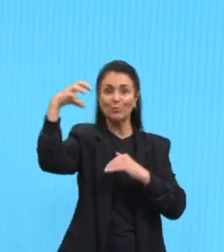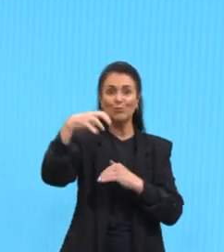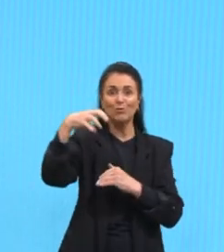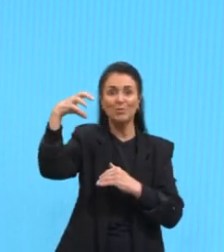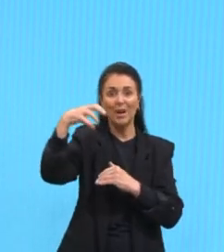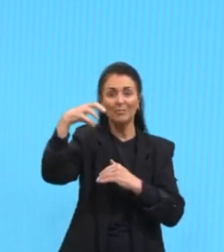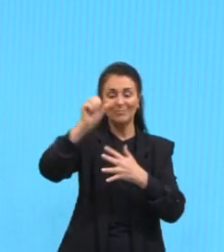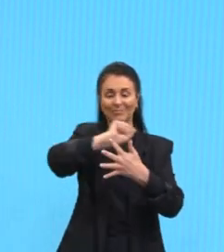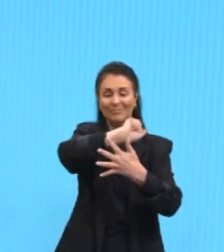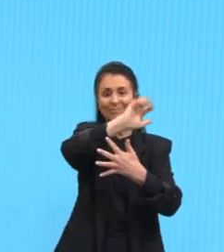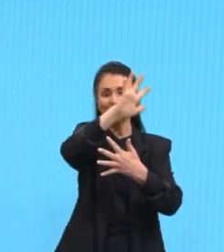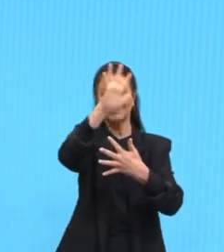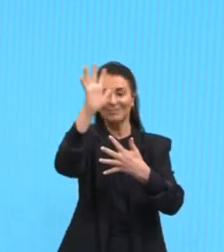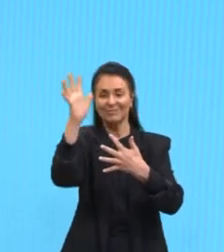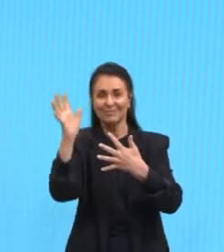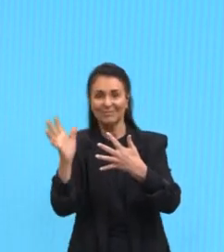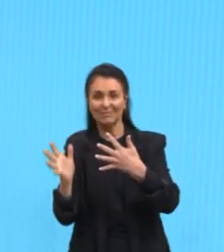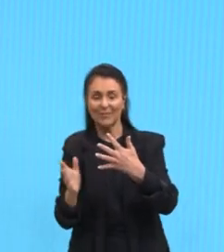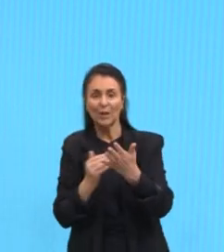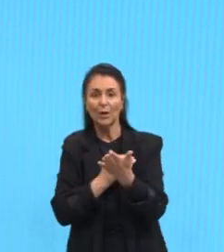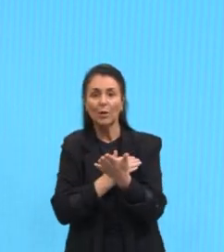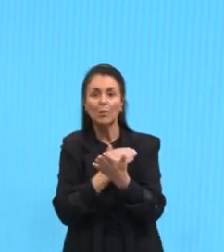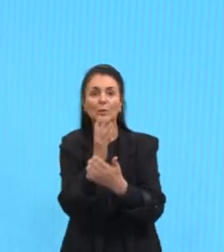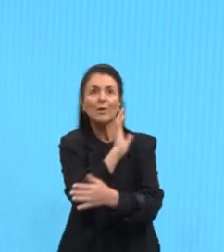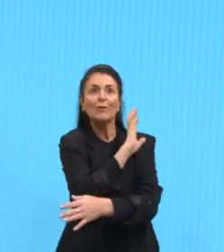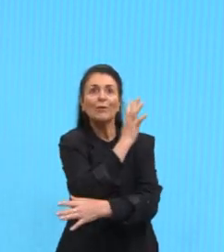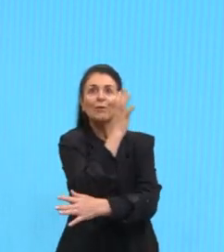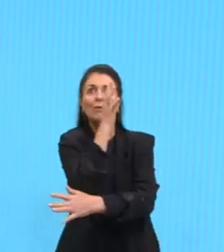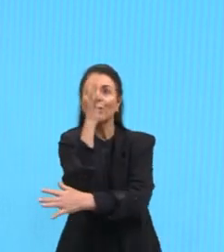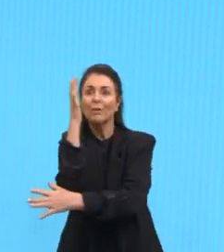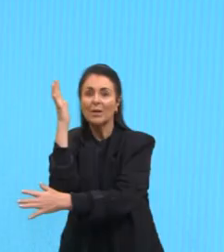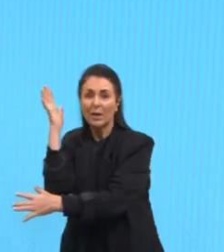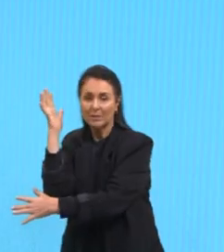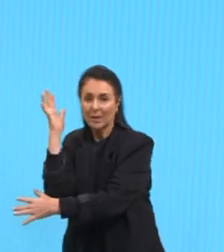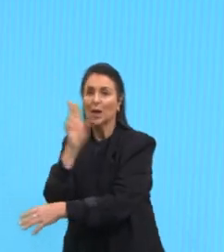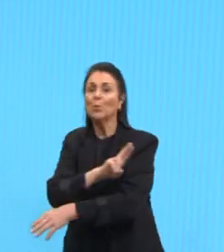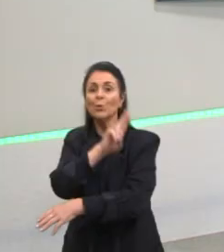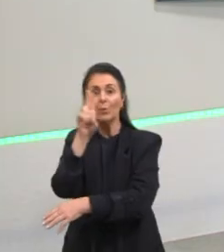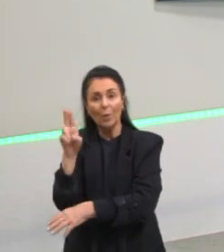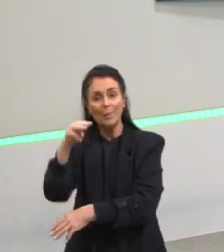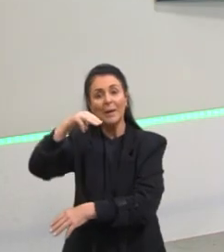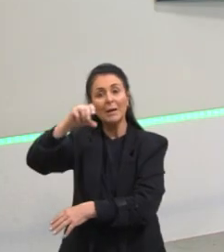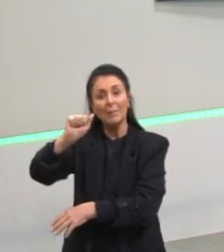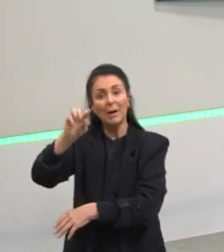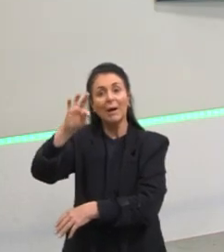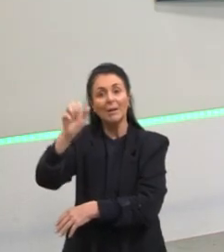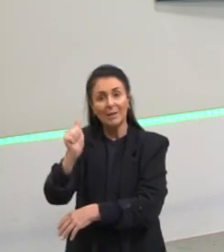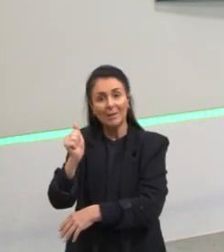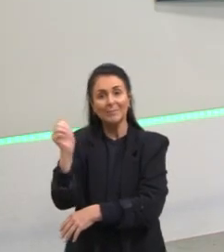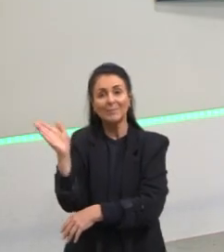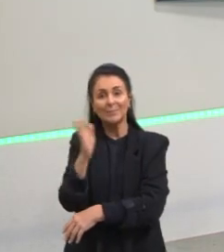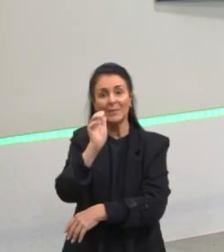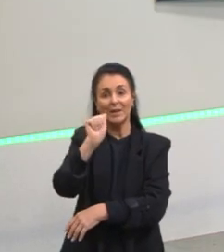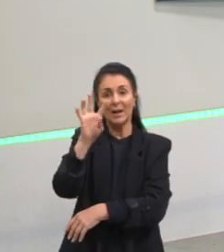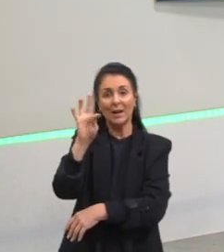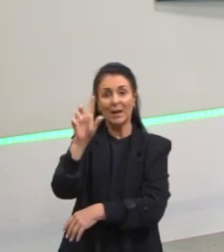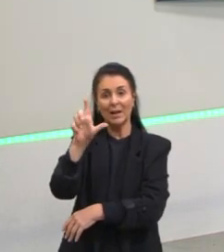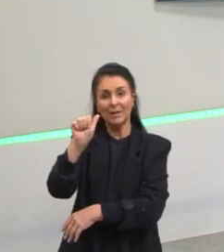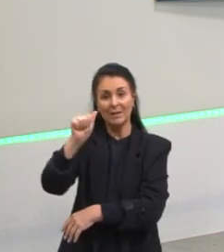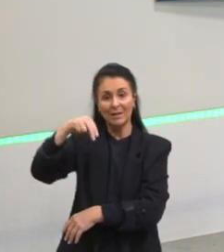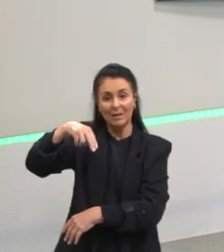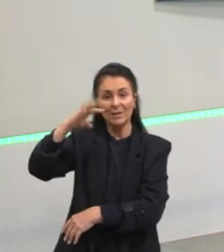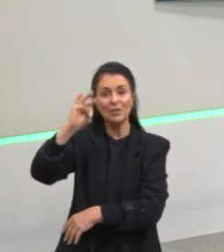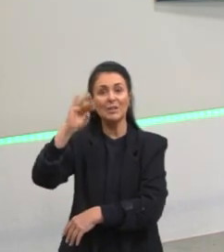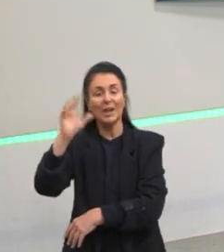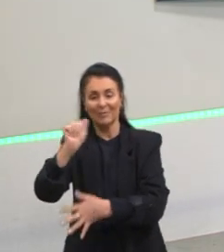vai formar né para formar florestas então é a Mata Atlântica tá a gurizada Qual que é o problema relacionado aqui